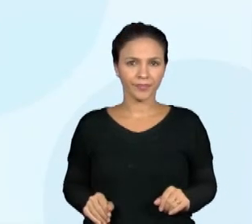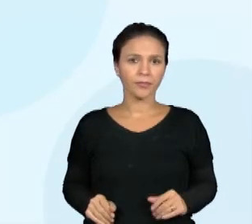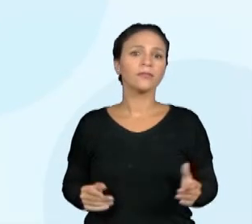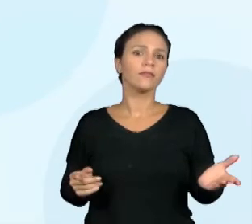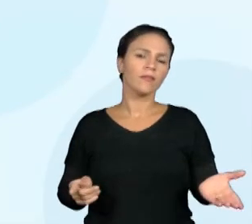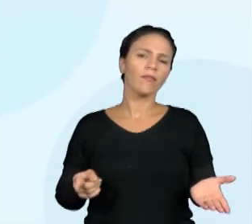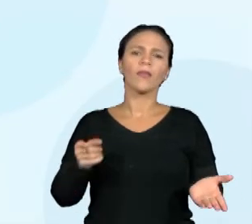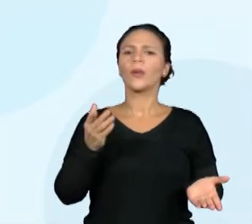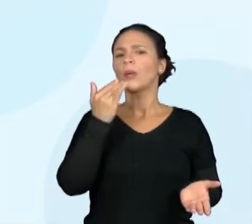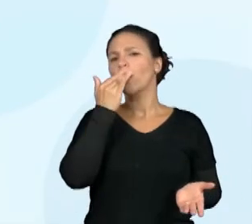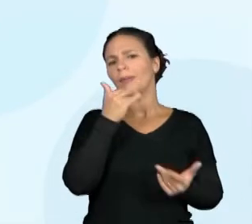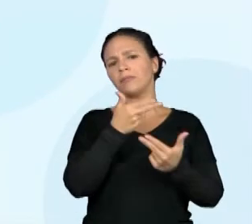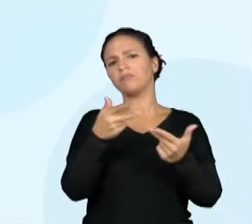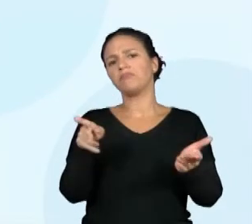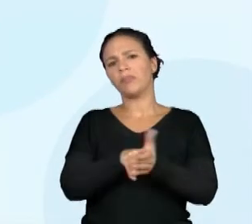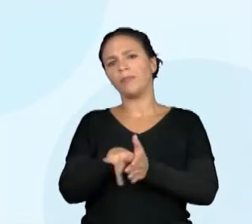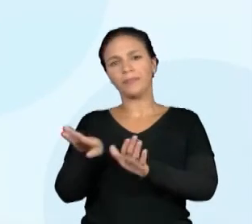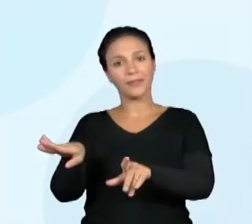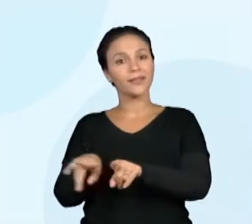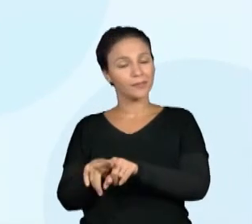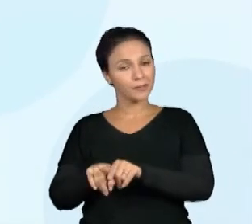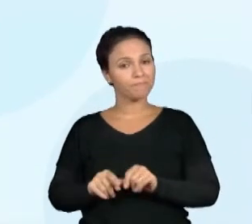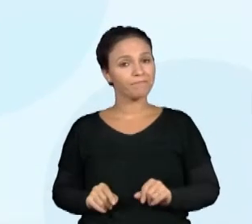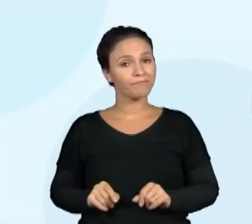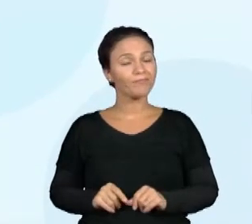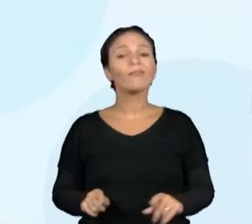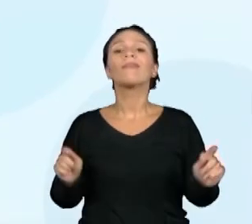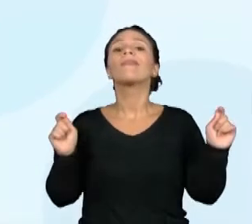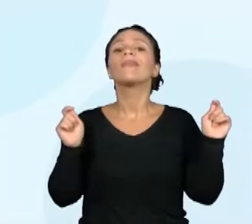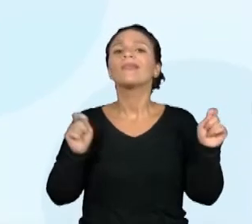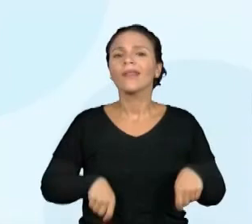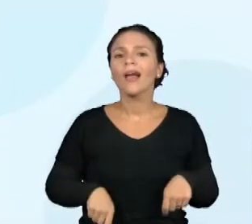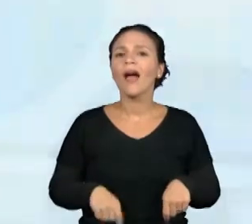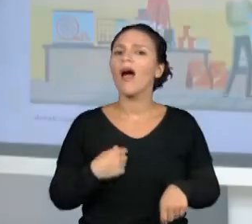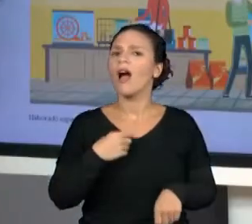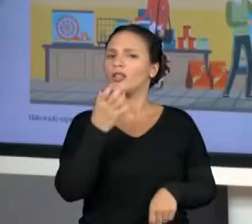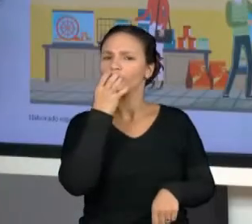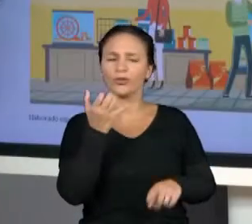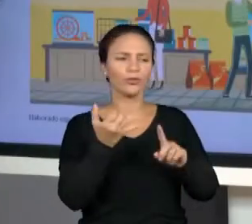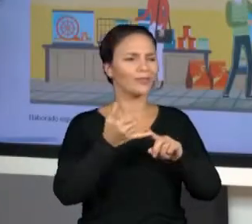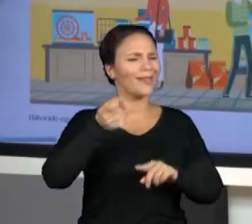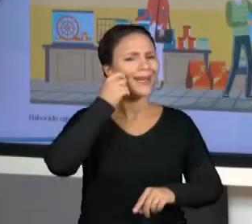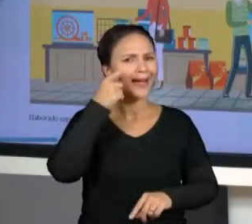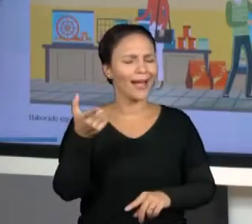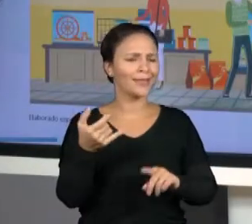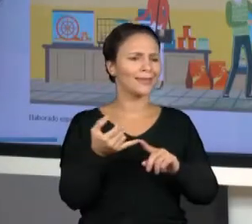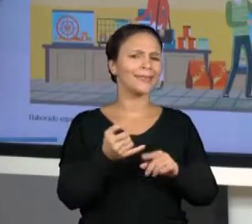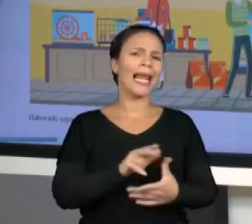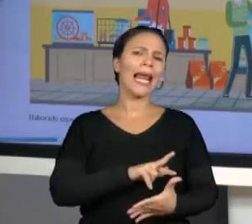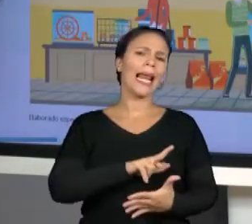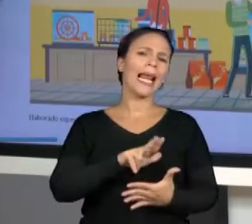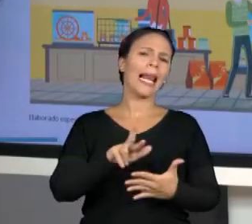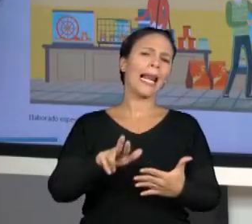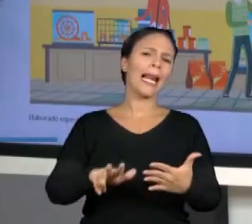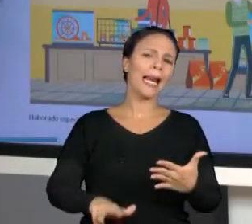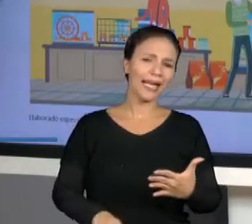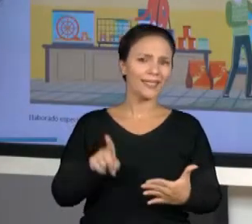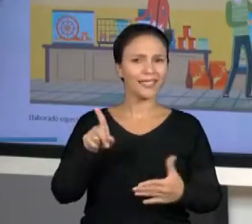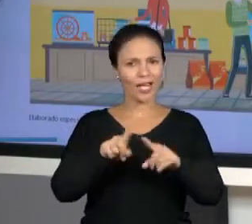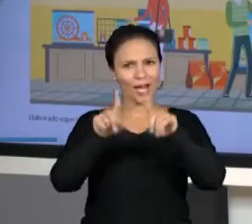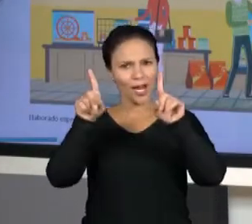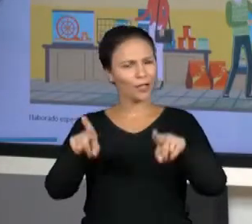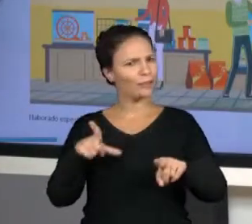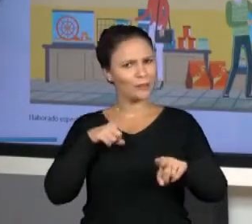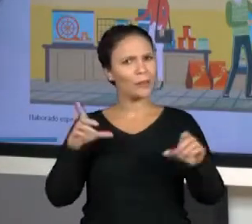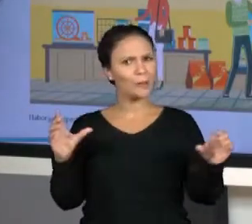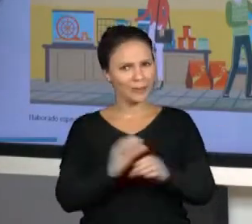alimento de aves e tudo. Além do que a gente consegue comprar alimento para o nosso cachorro, para o nosso gatinho, enfim, na pet shop a gente encontra